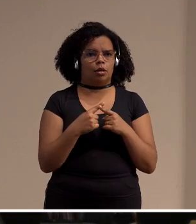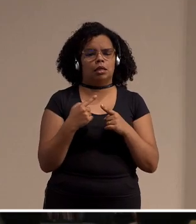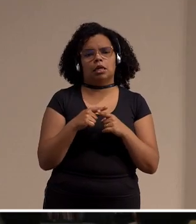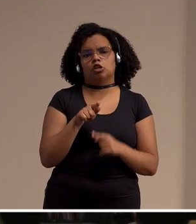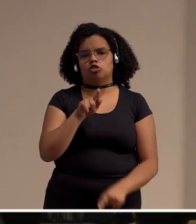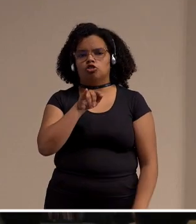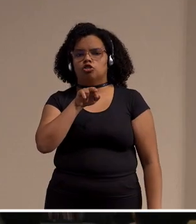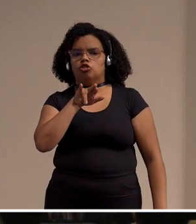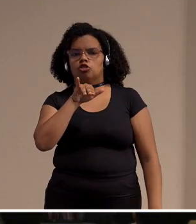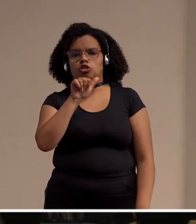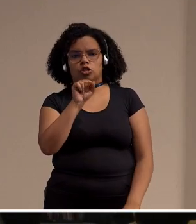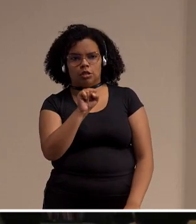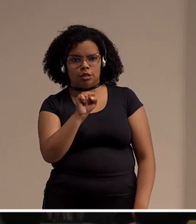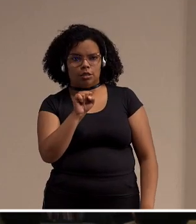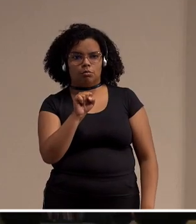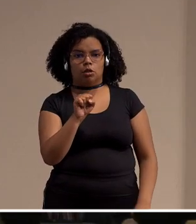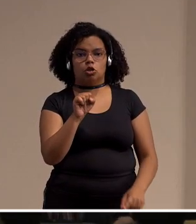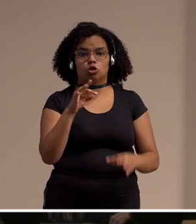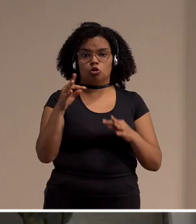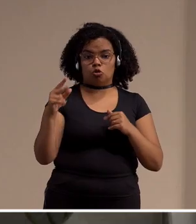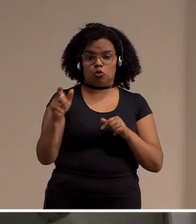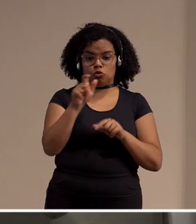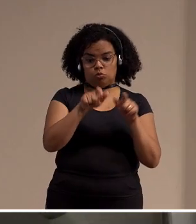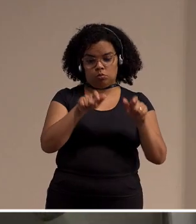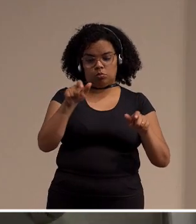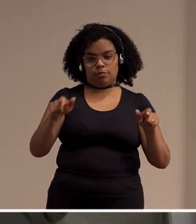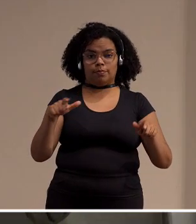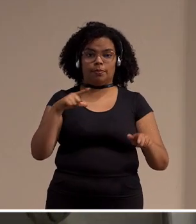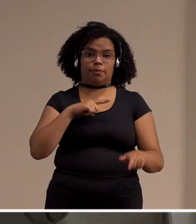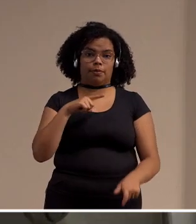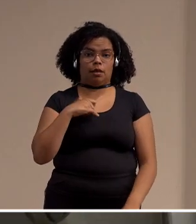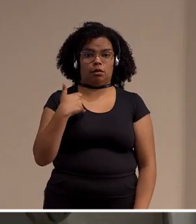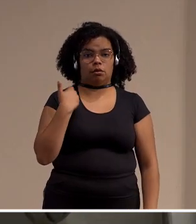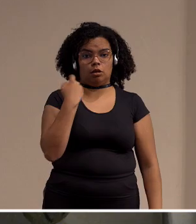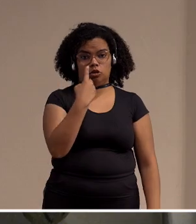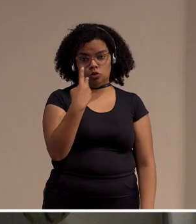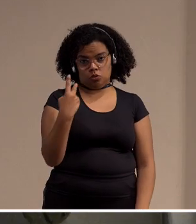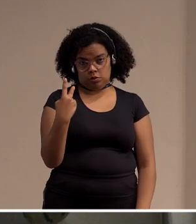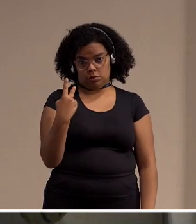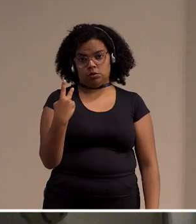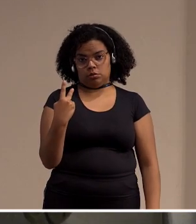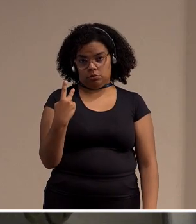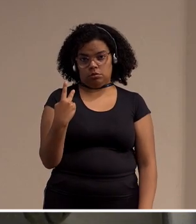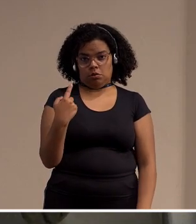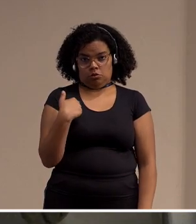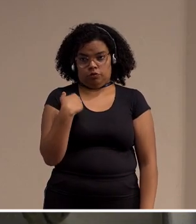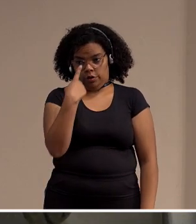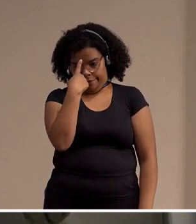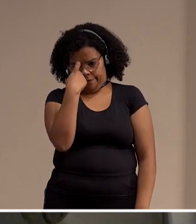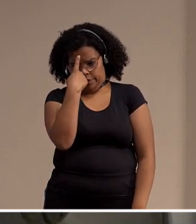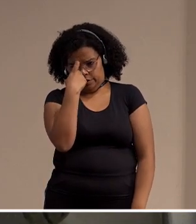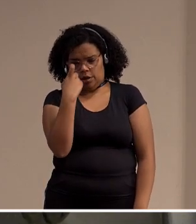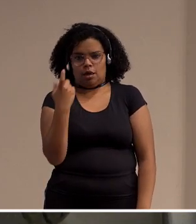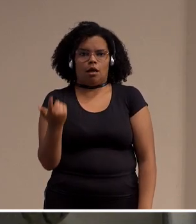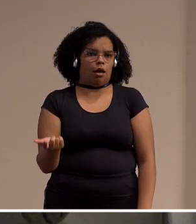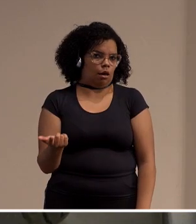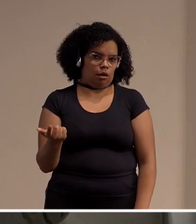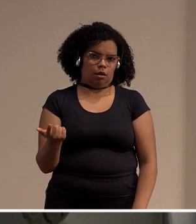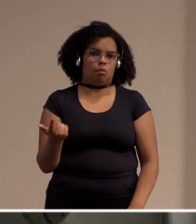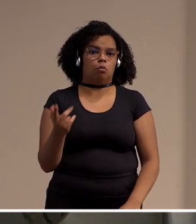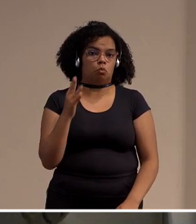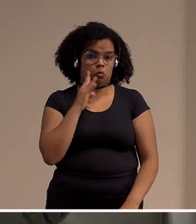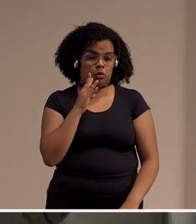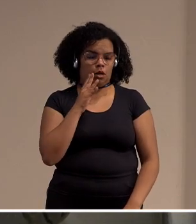Os personagens todos têm 12 anos de idade, então eles só falam... Né? Então, eu tive que inventar o equivalente aqui. Foi muito